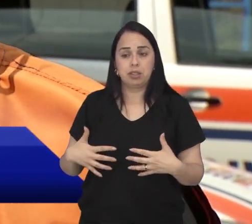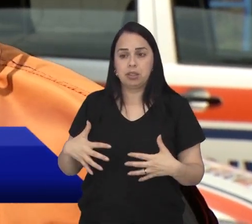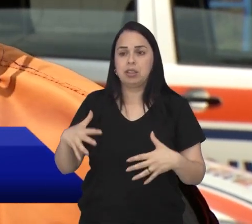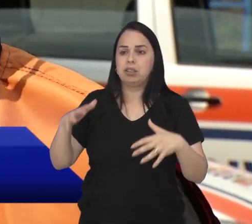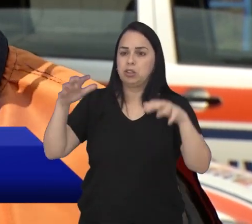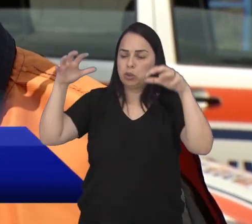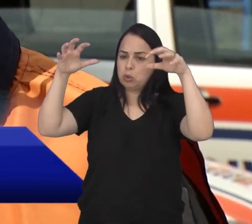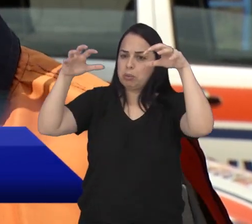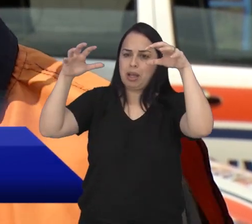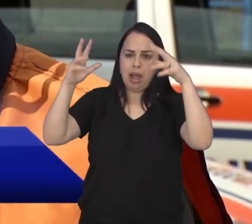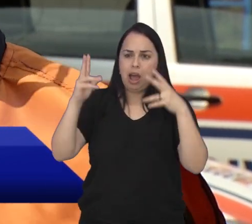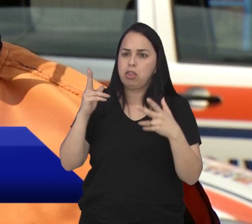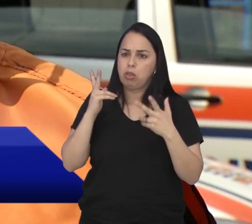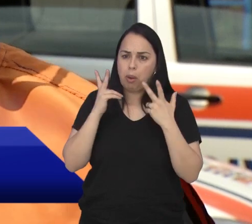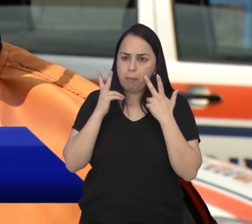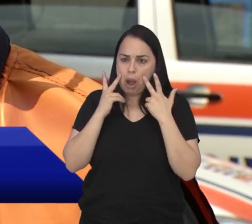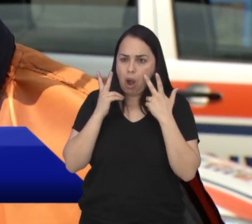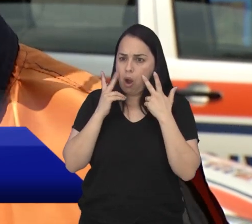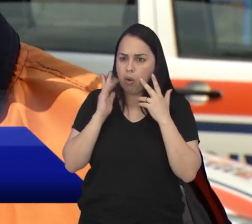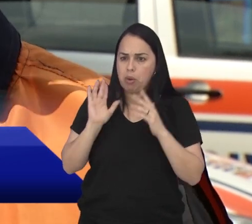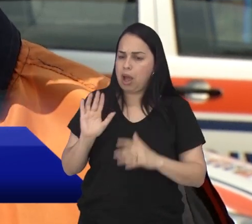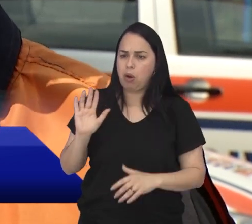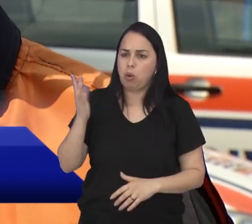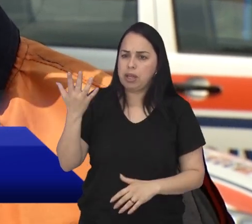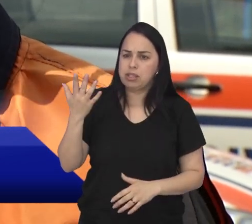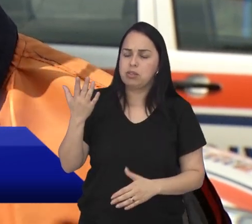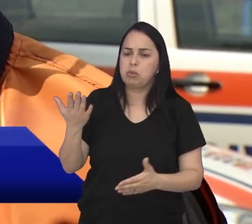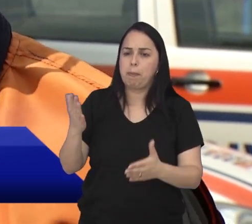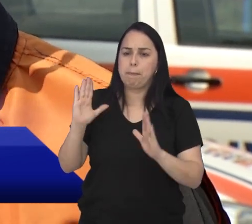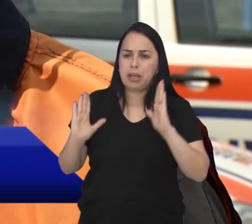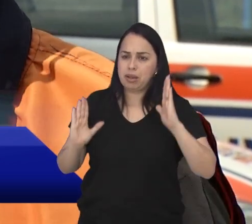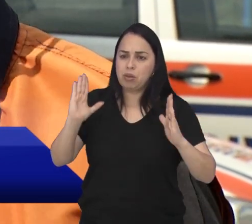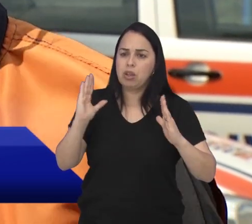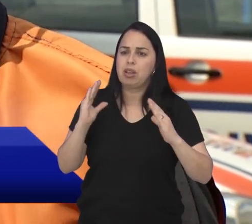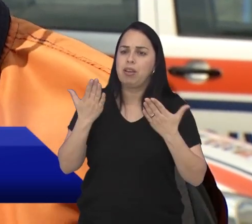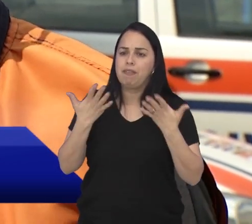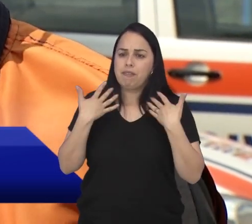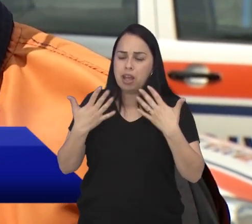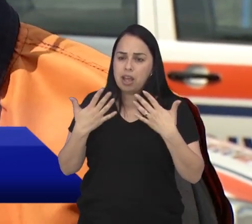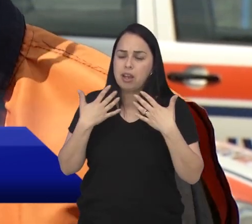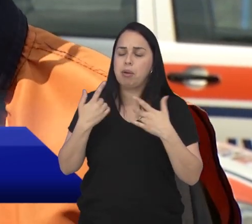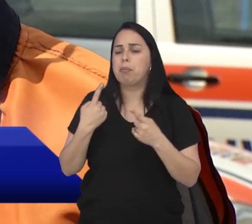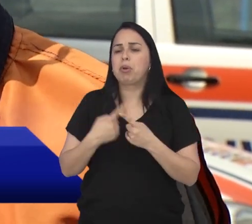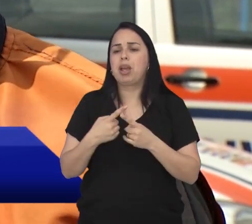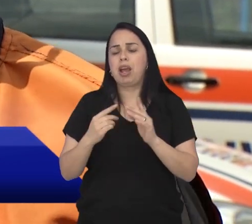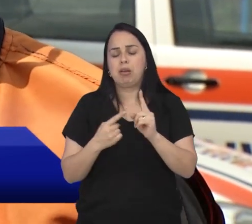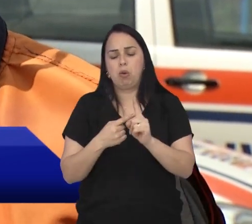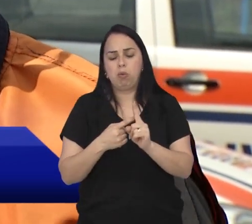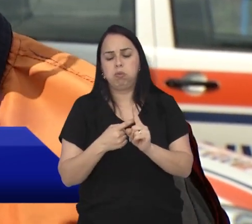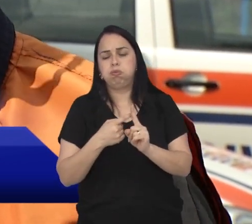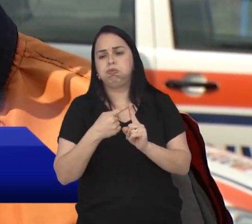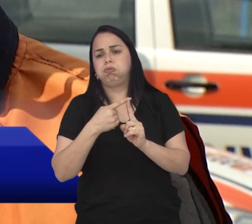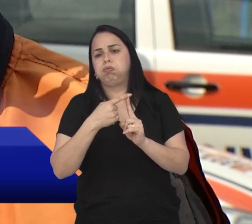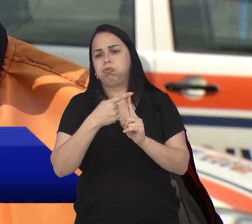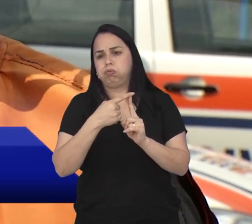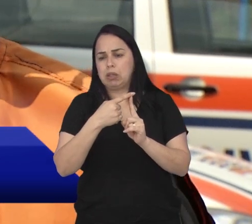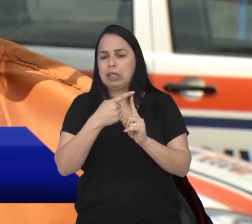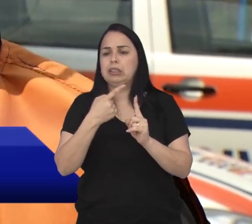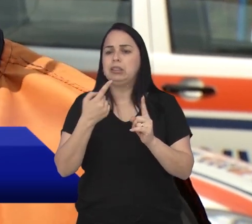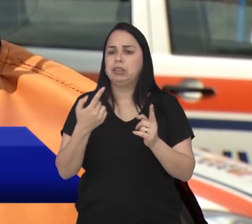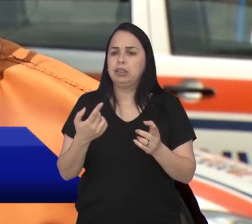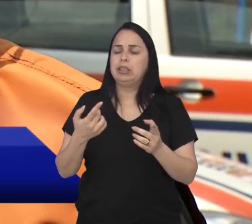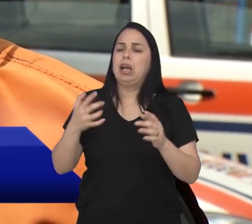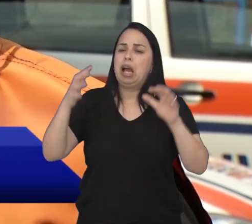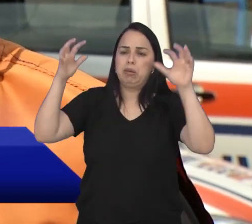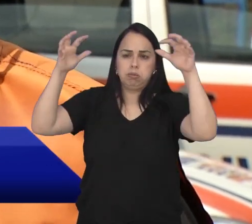chuvas típicas, né, já propícia de verão, que é a decorrência da alta temperatura e aí vem então